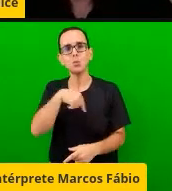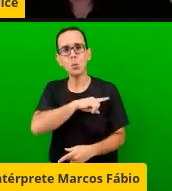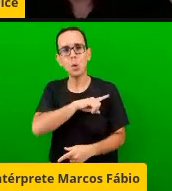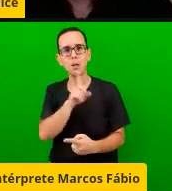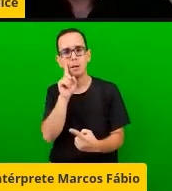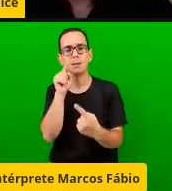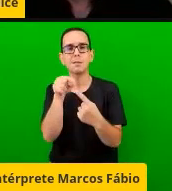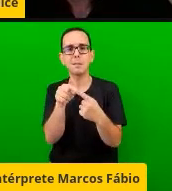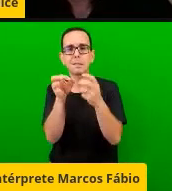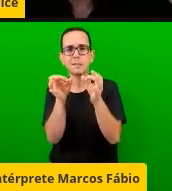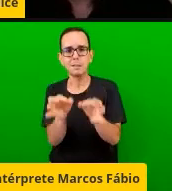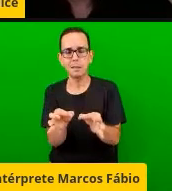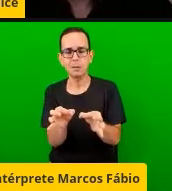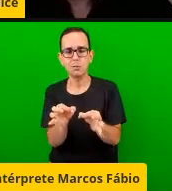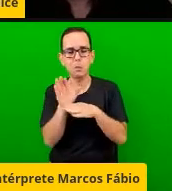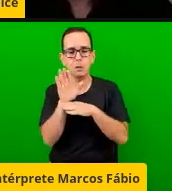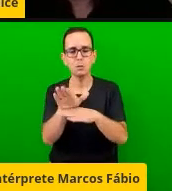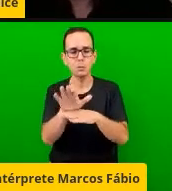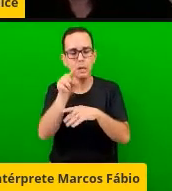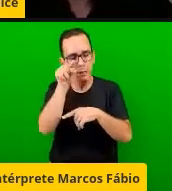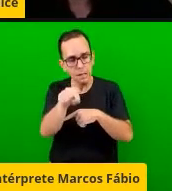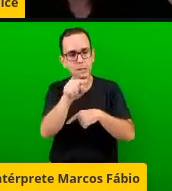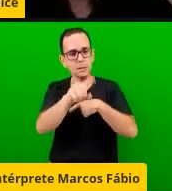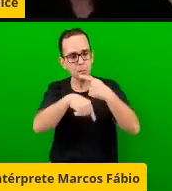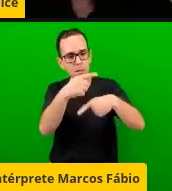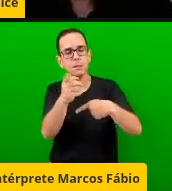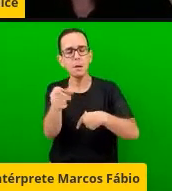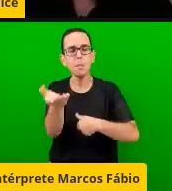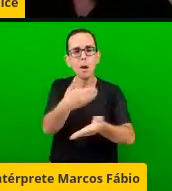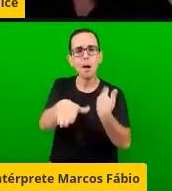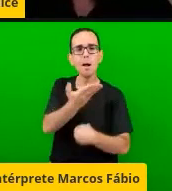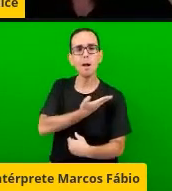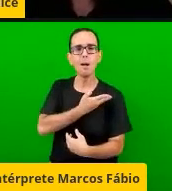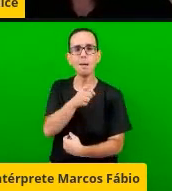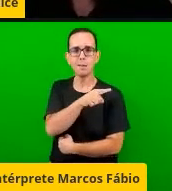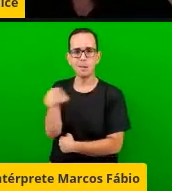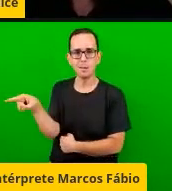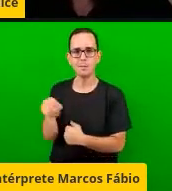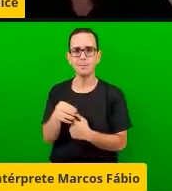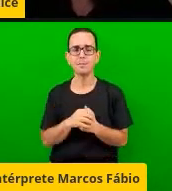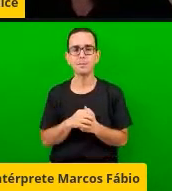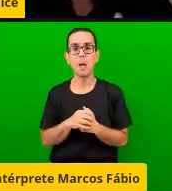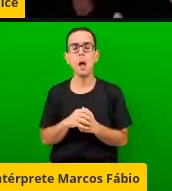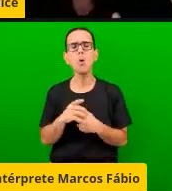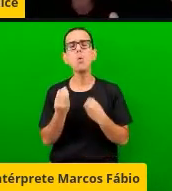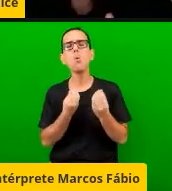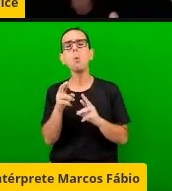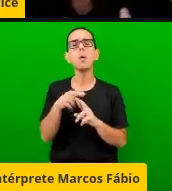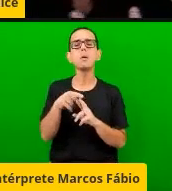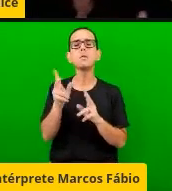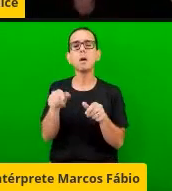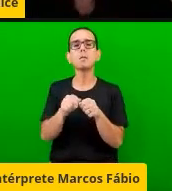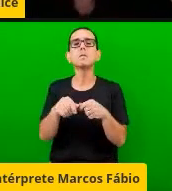para auxiliá-los nesse processo, né? Nós somos sempre parceiros de vocês. Então, o nosso referencial, como é que ele foi construído?